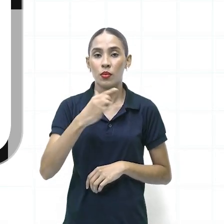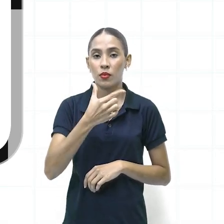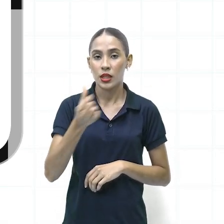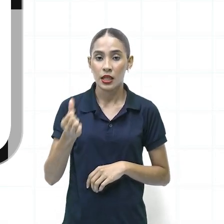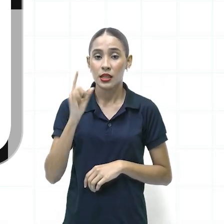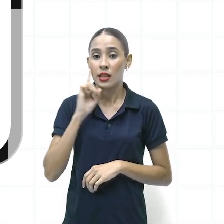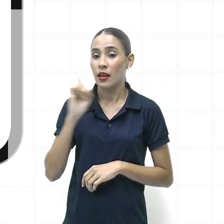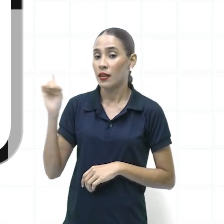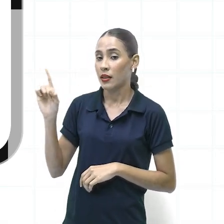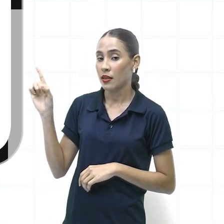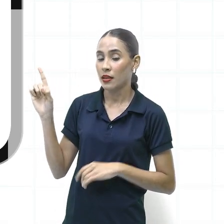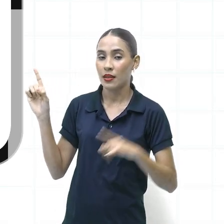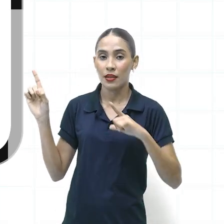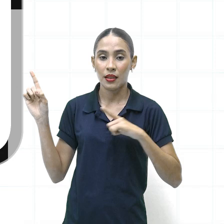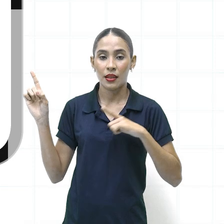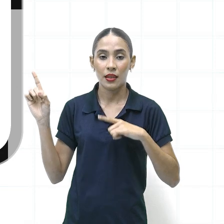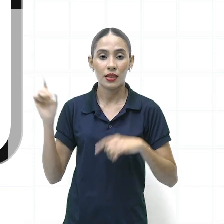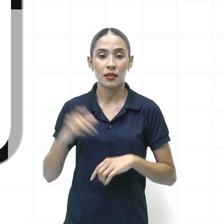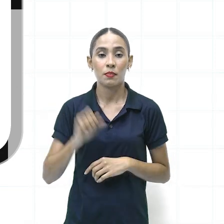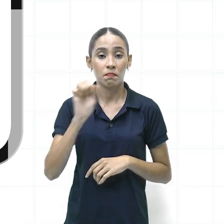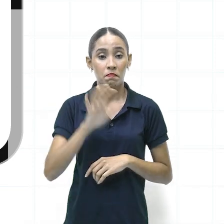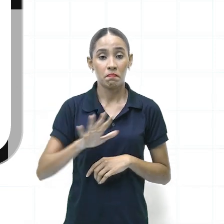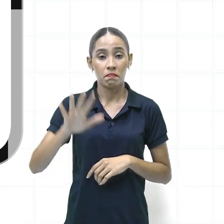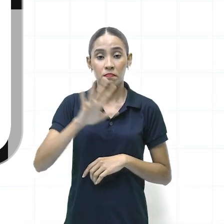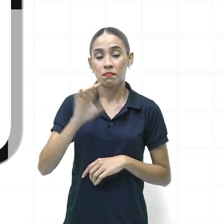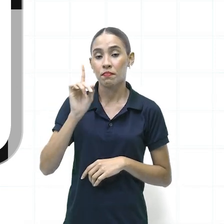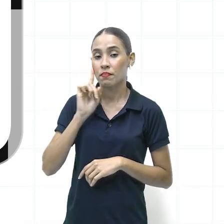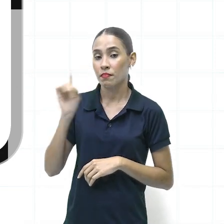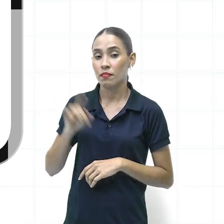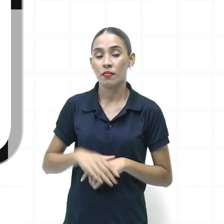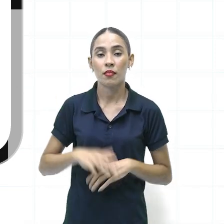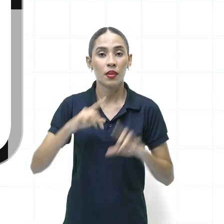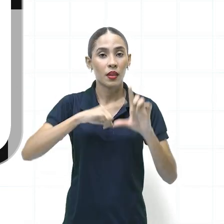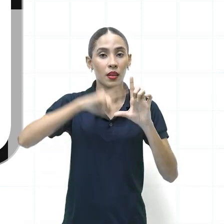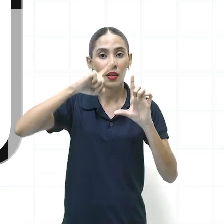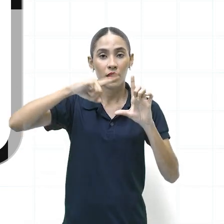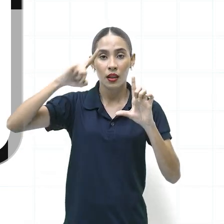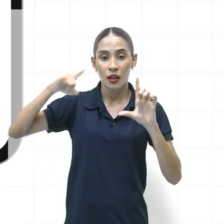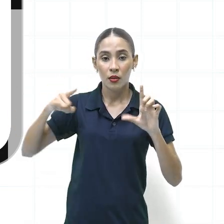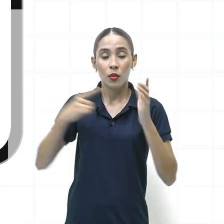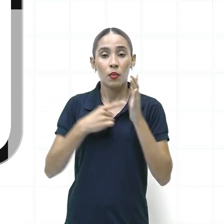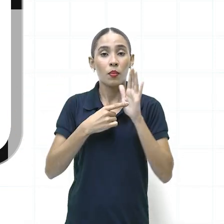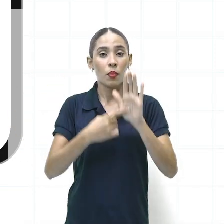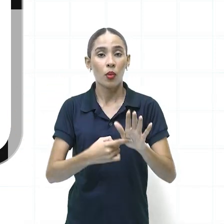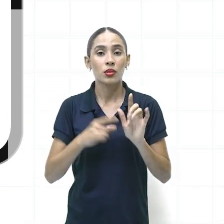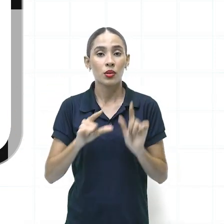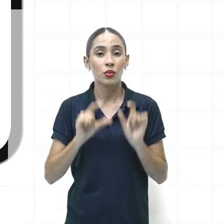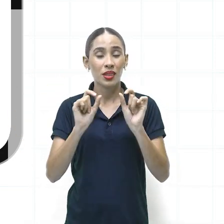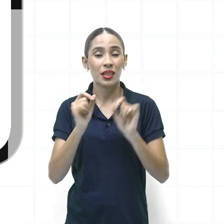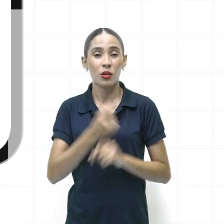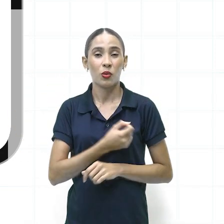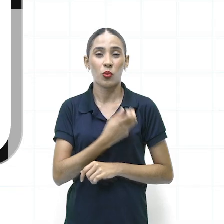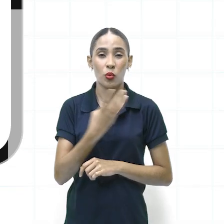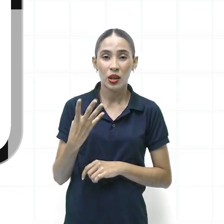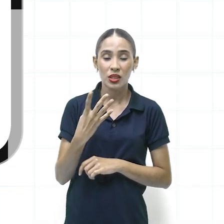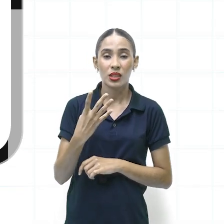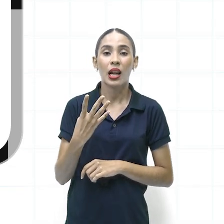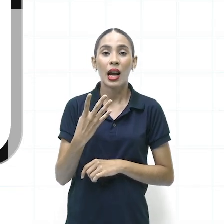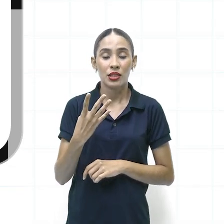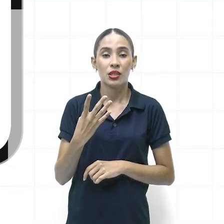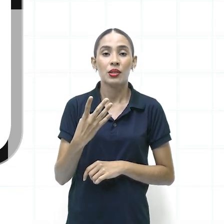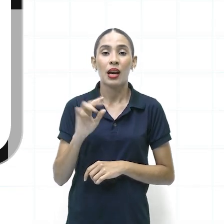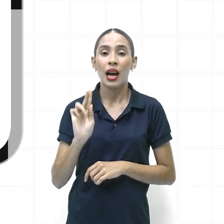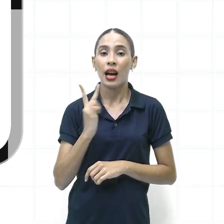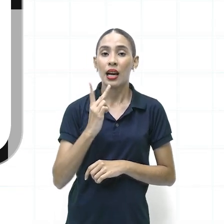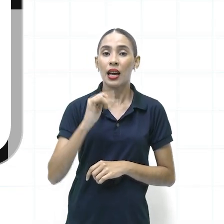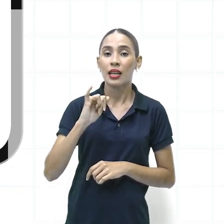E aqui a gente tem uma representação através de gráficos, mostrando para a gente o quantitativo de casos de HIV